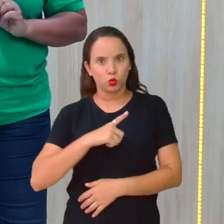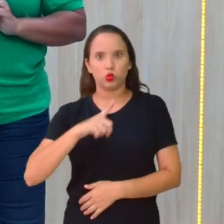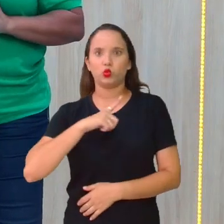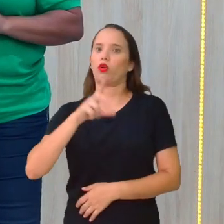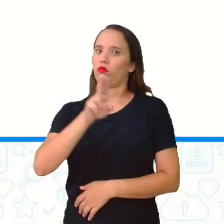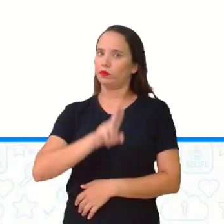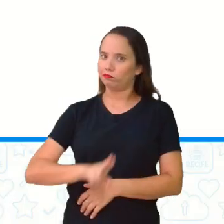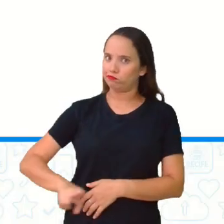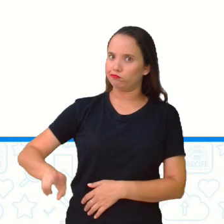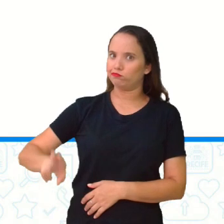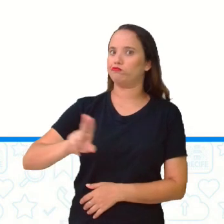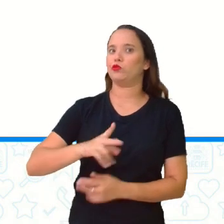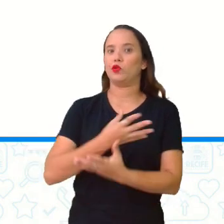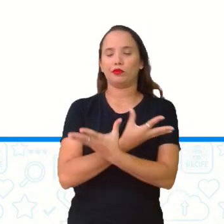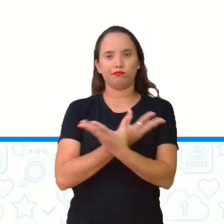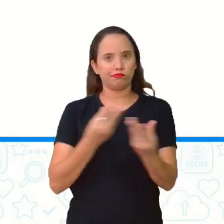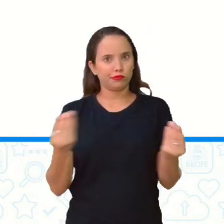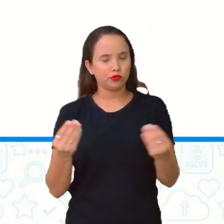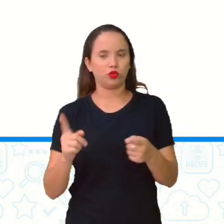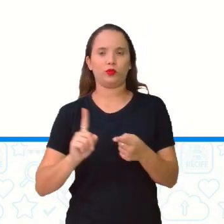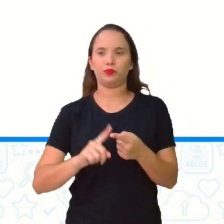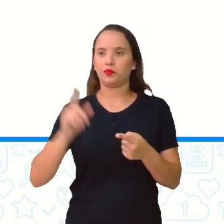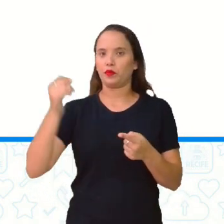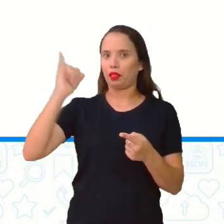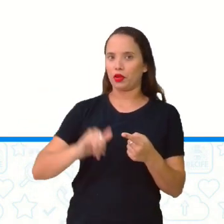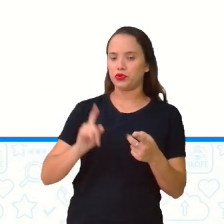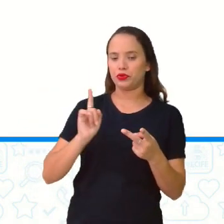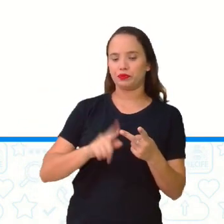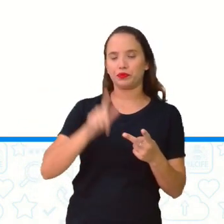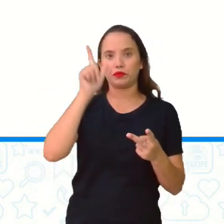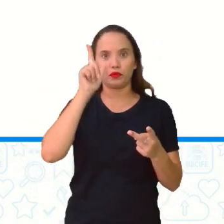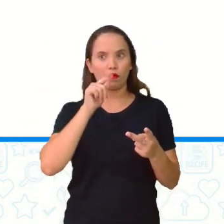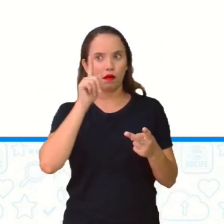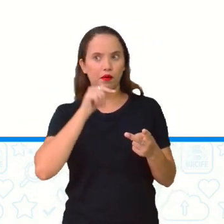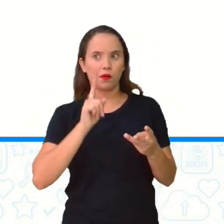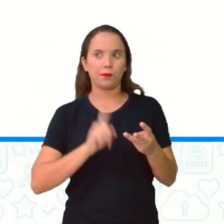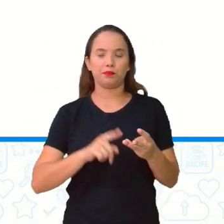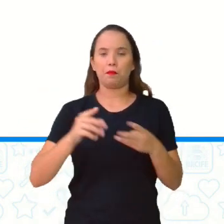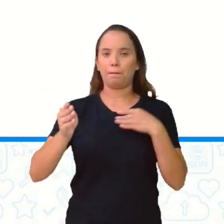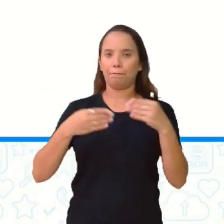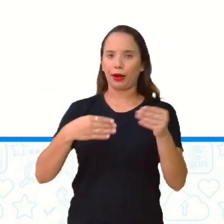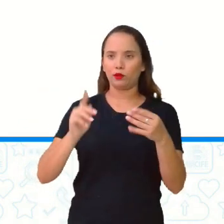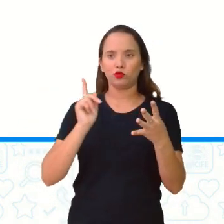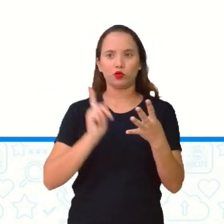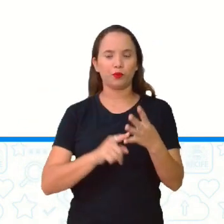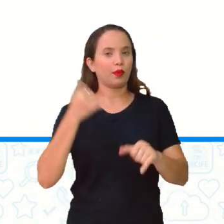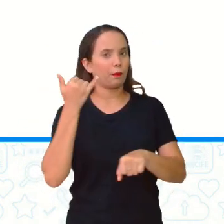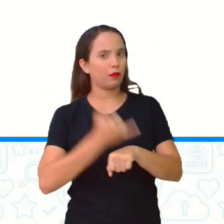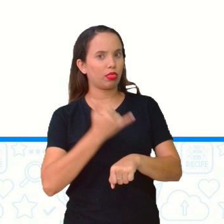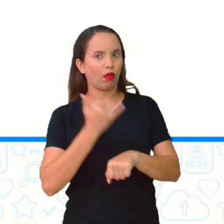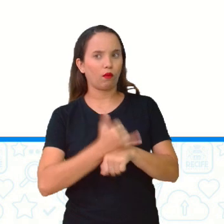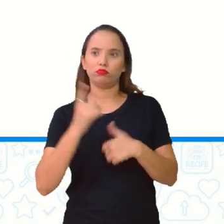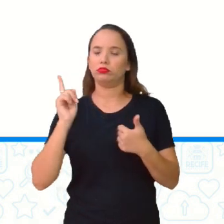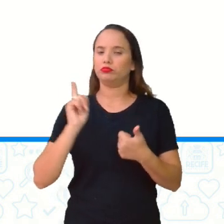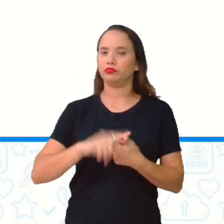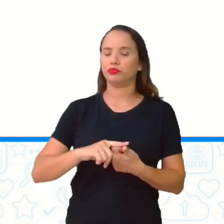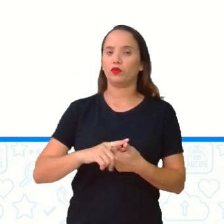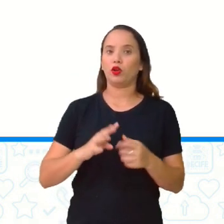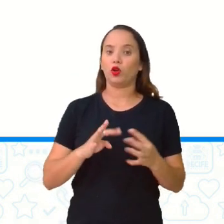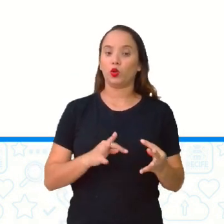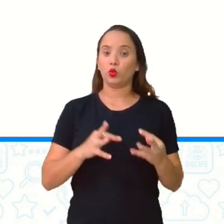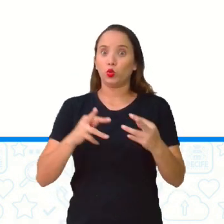muitos recursos. Se gasta energia, se gasta água, plástico, metais. Tudo isso